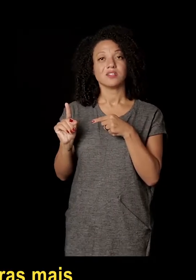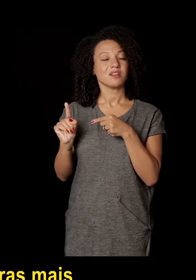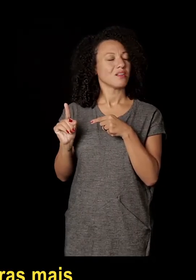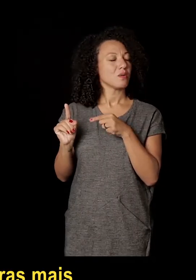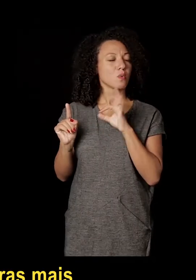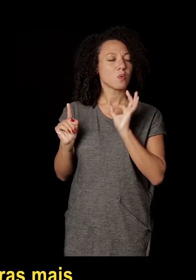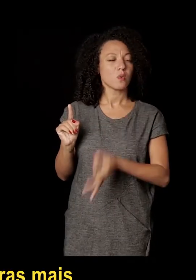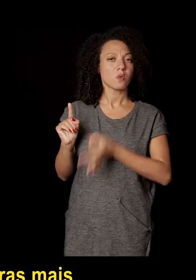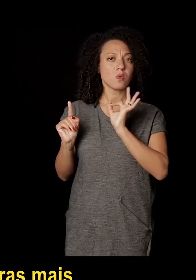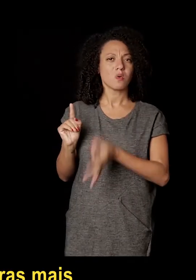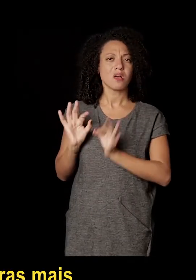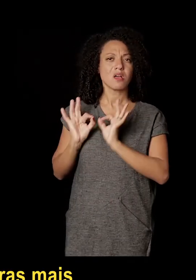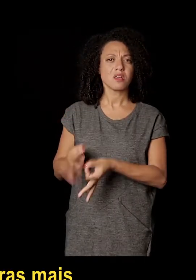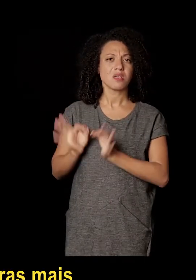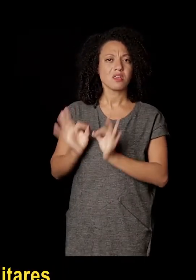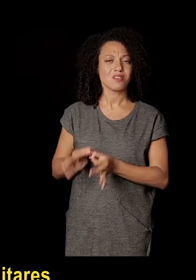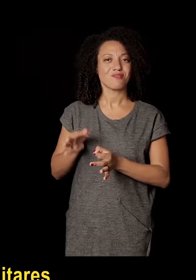mais